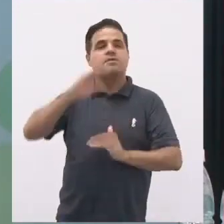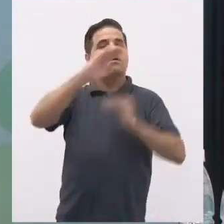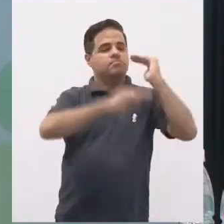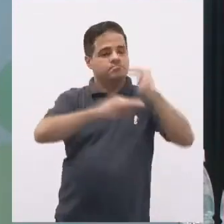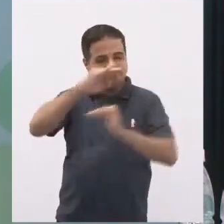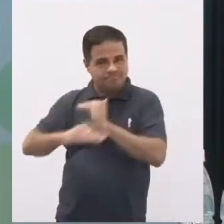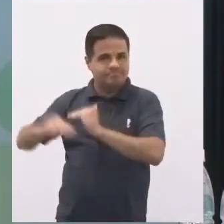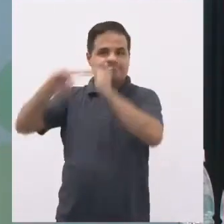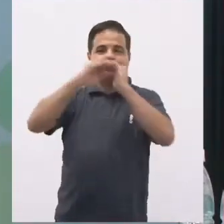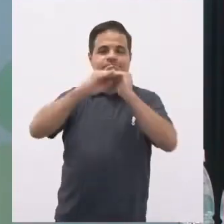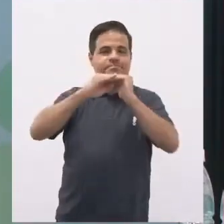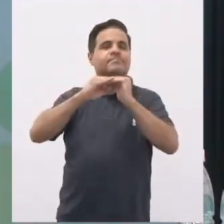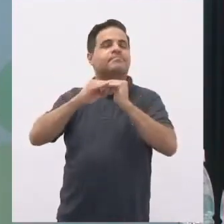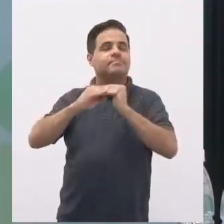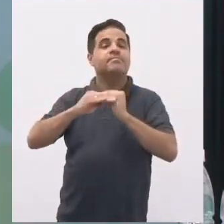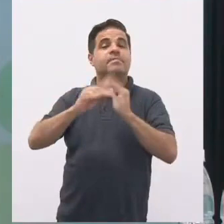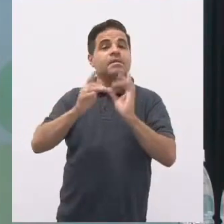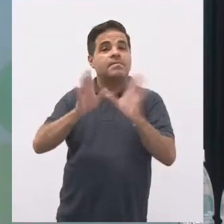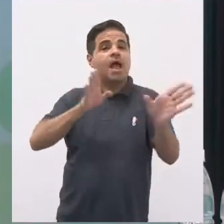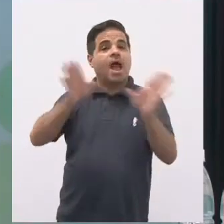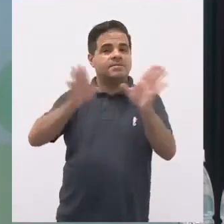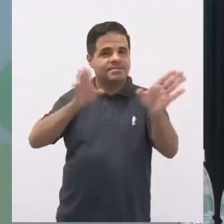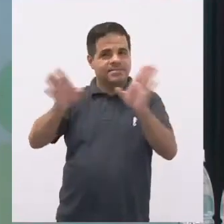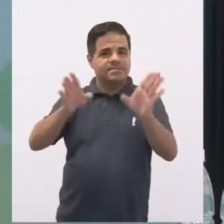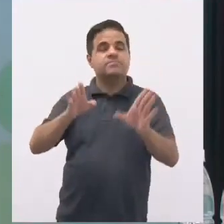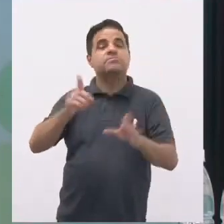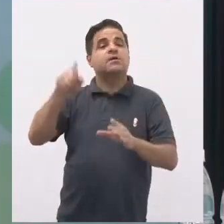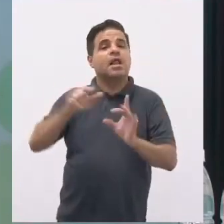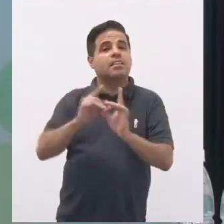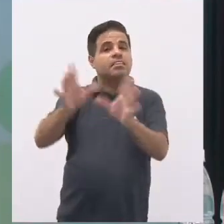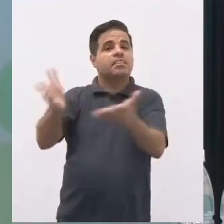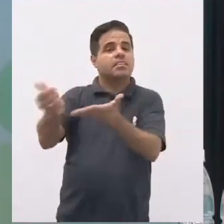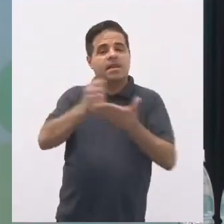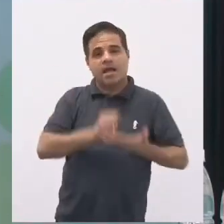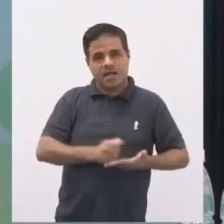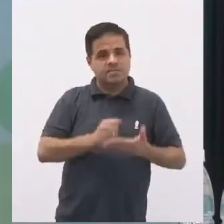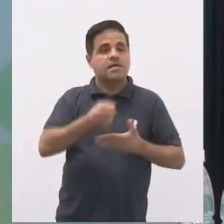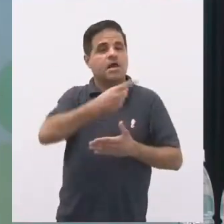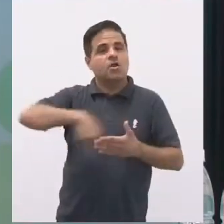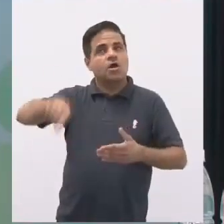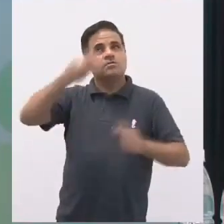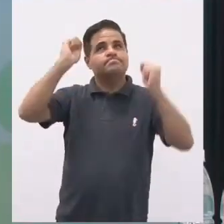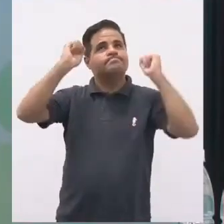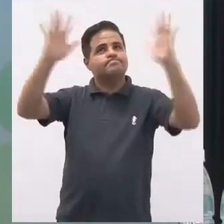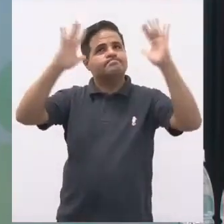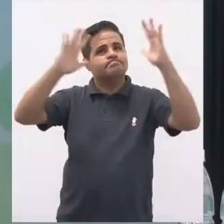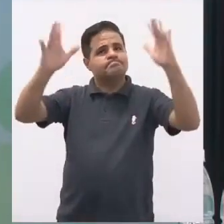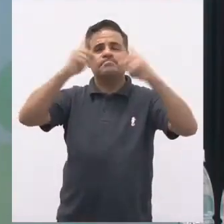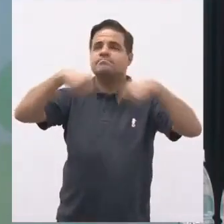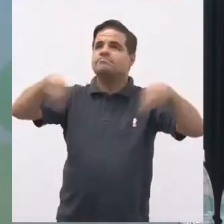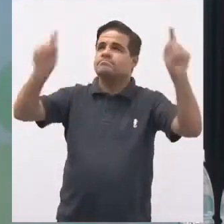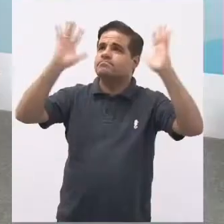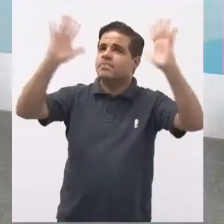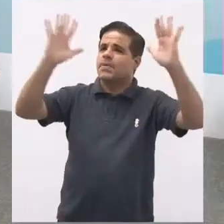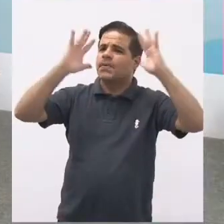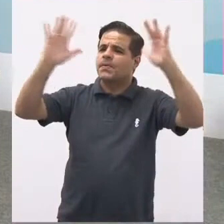na igualdade de acesso para os nossos estudantes, a equidade vai trazer o quê? A nossa reflexão de